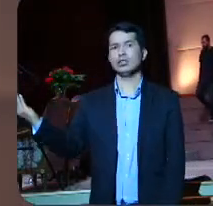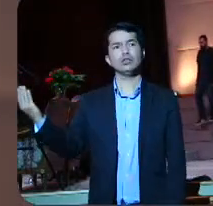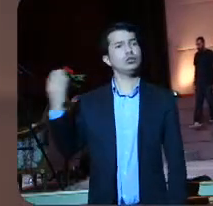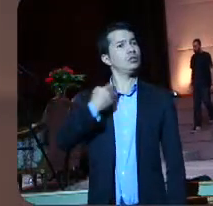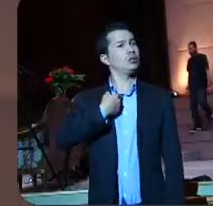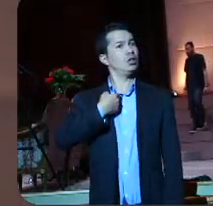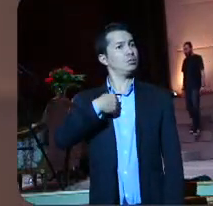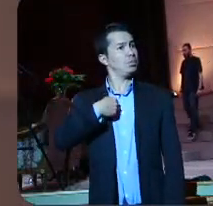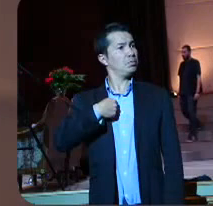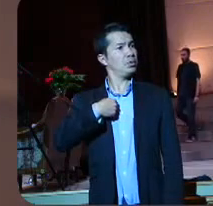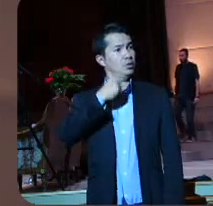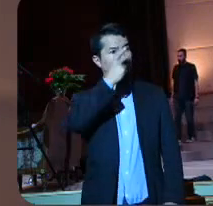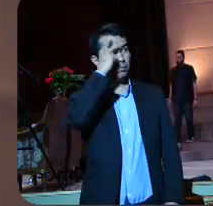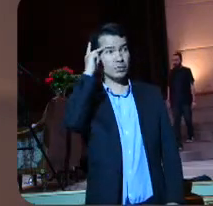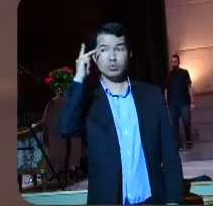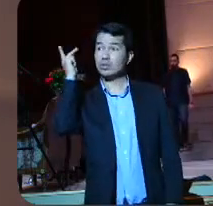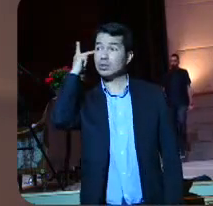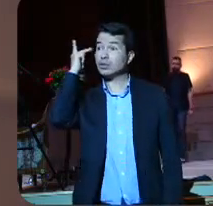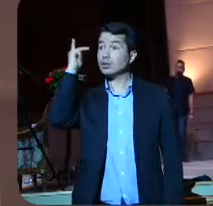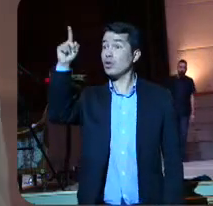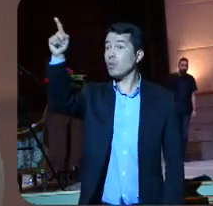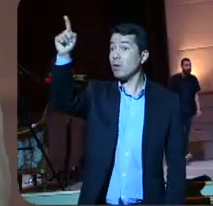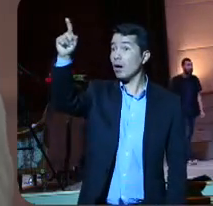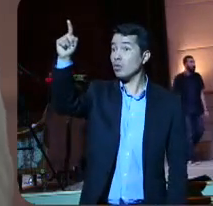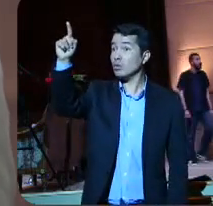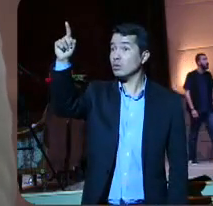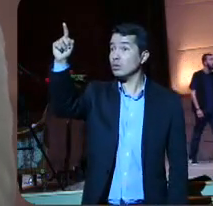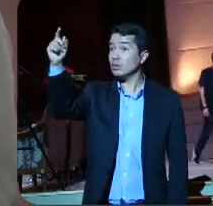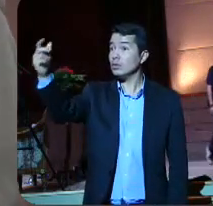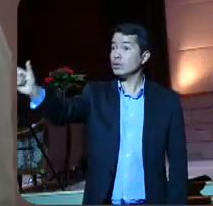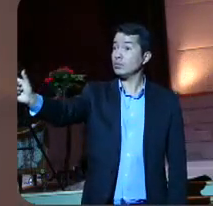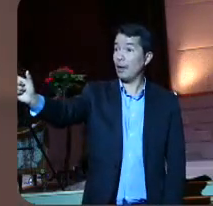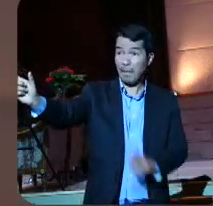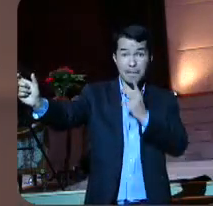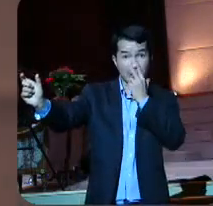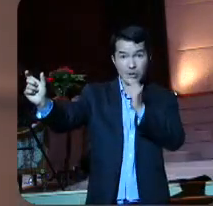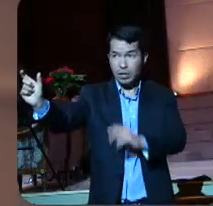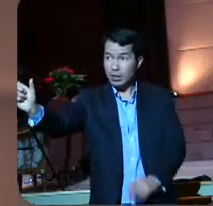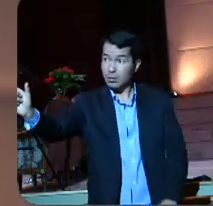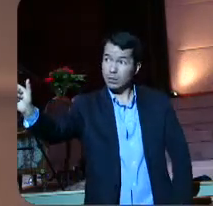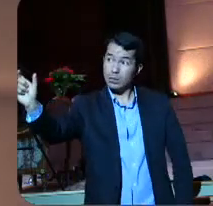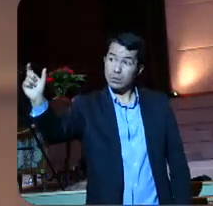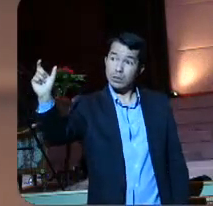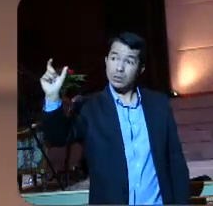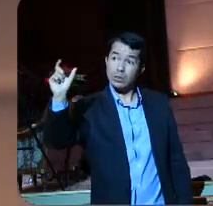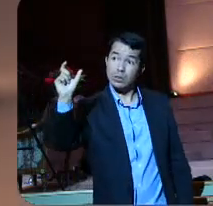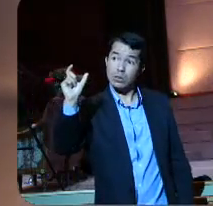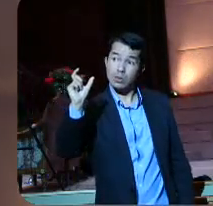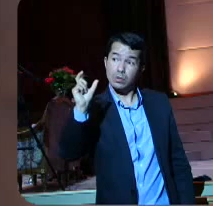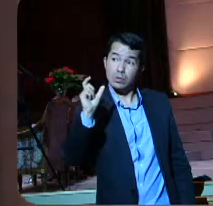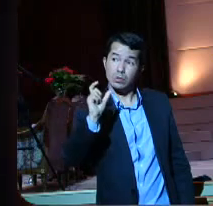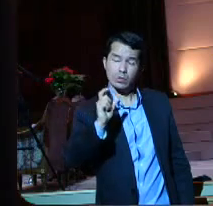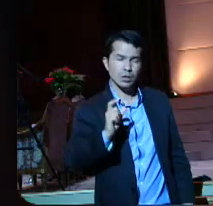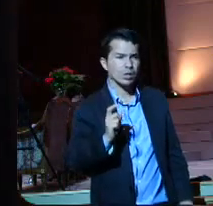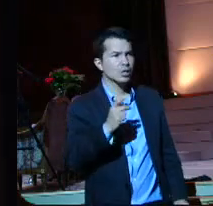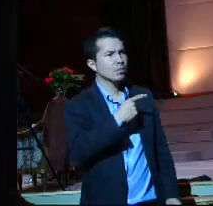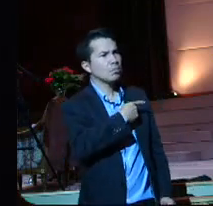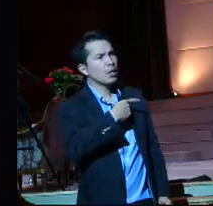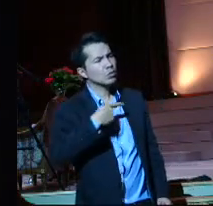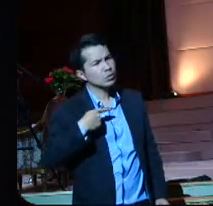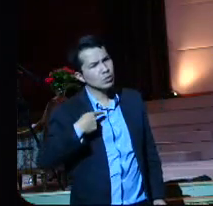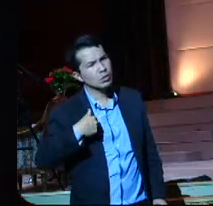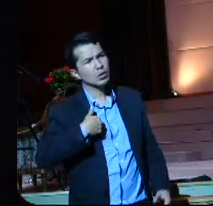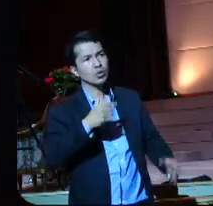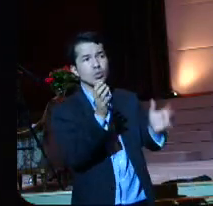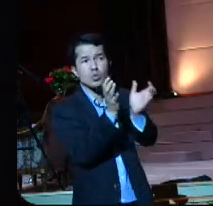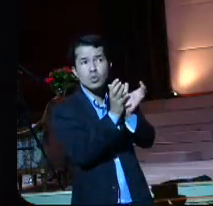que estava alguém ligando de São Paulo para mim. E essa pessoa disse assim: pastor, eu faço parte de um grupo de